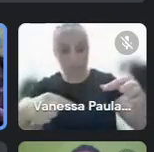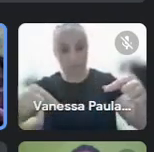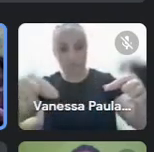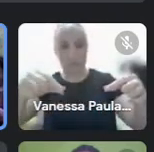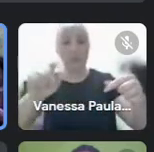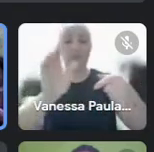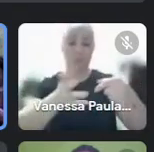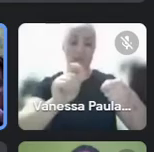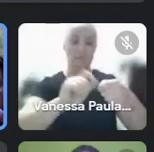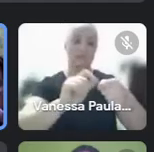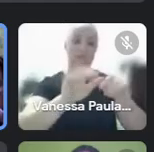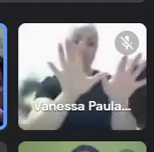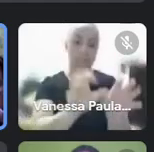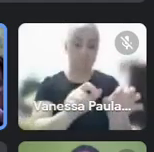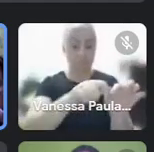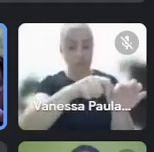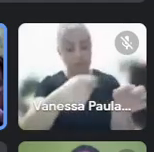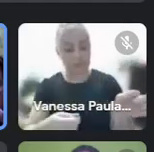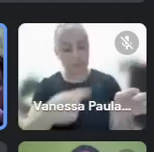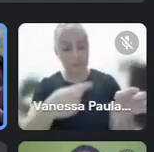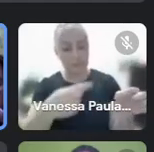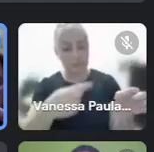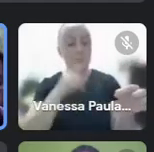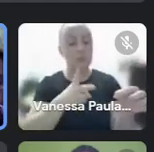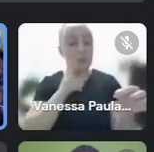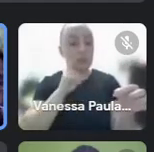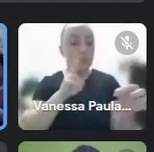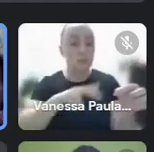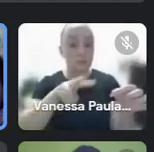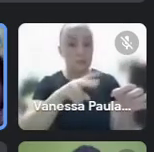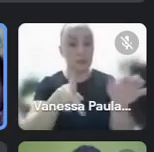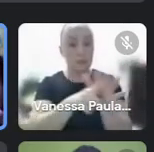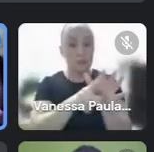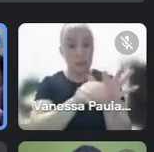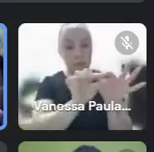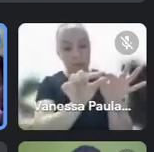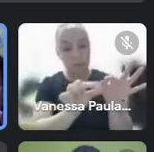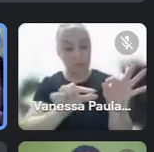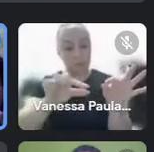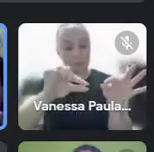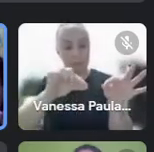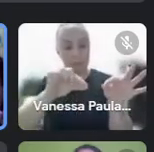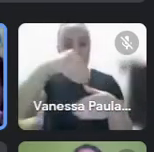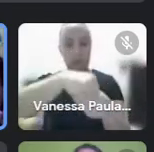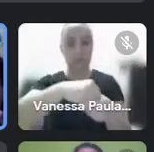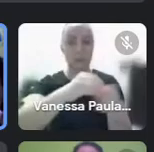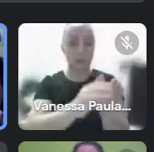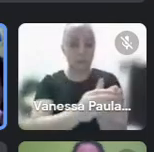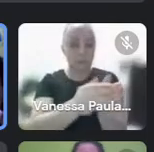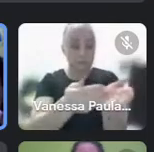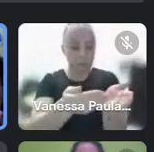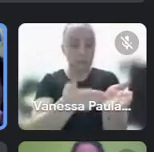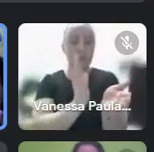dissecação. Então, a gente consegue observar o tecido gonadal, né, bem avantajado,